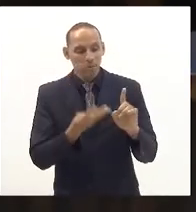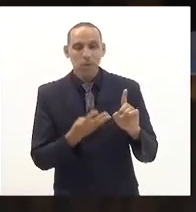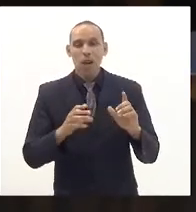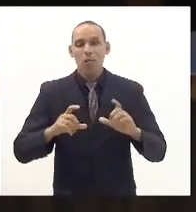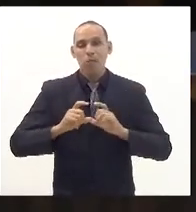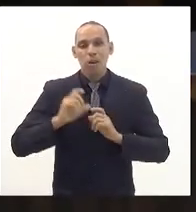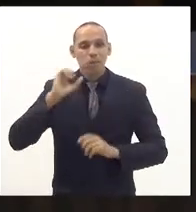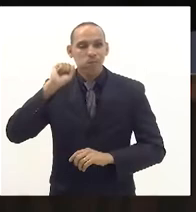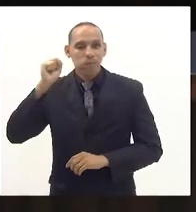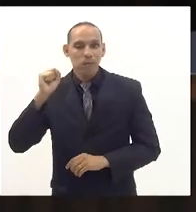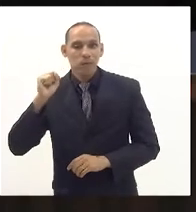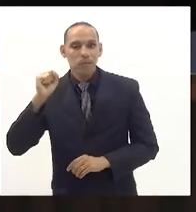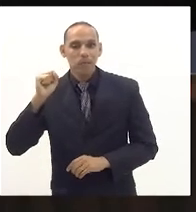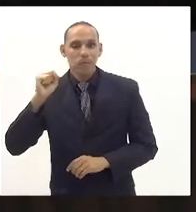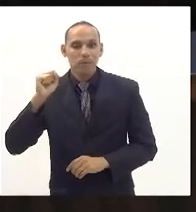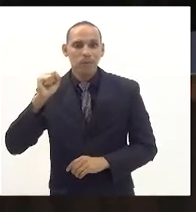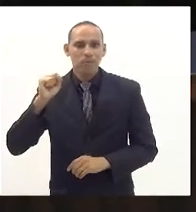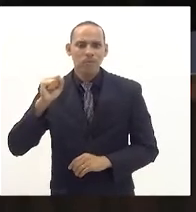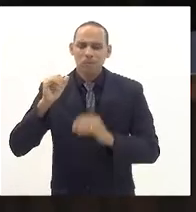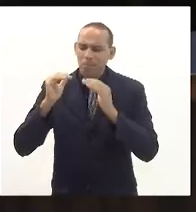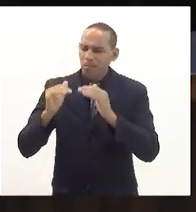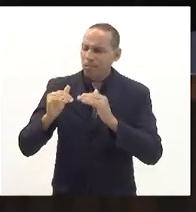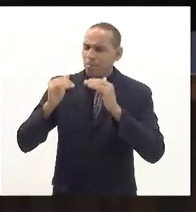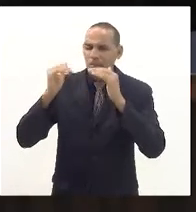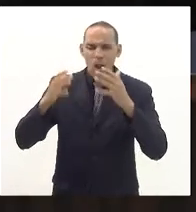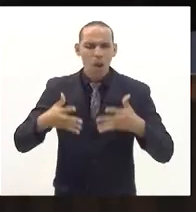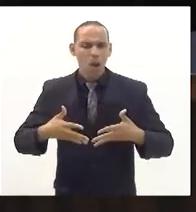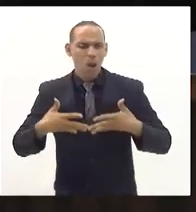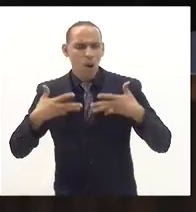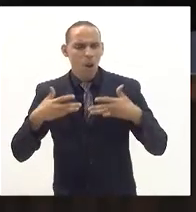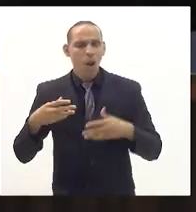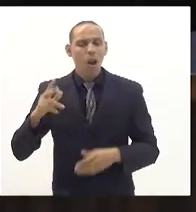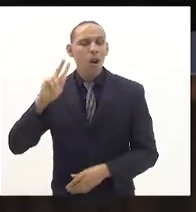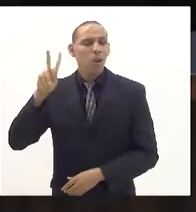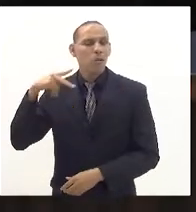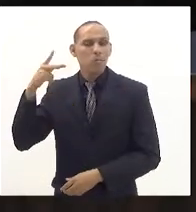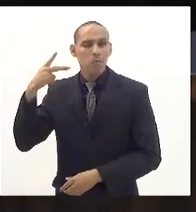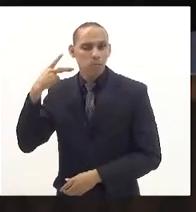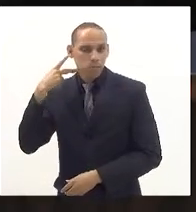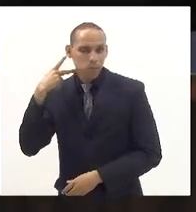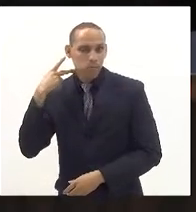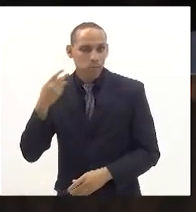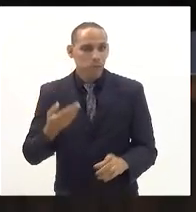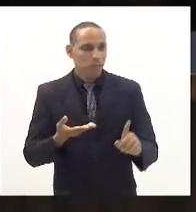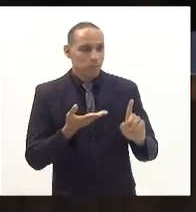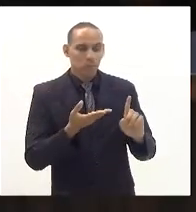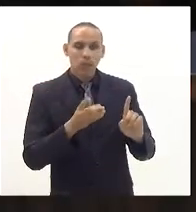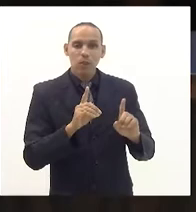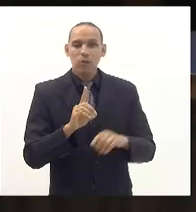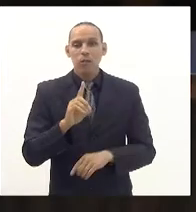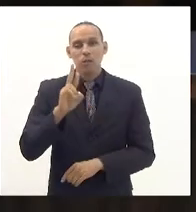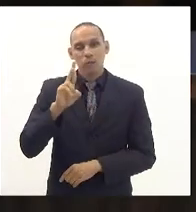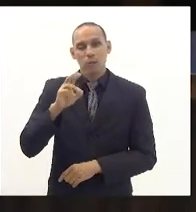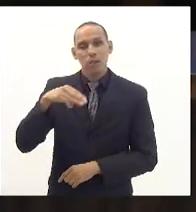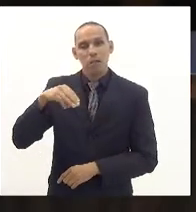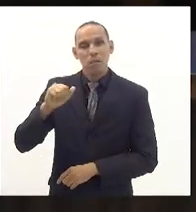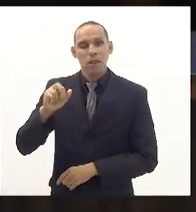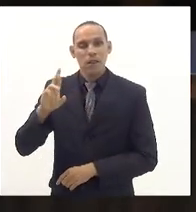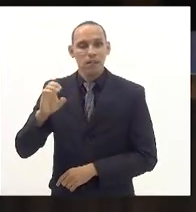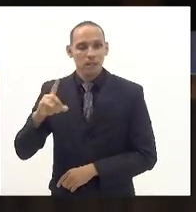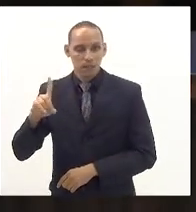medalha tiradent3s desta casa promotor de justiça Doutor Marcelo Nunes Neves